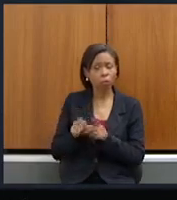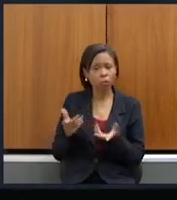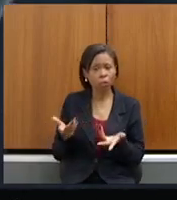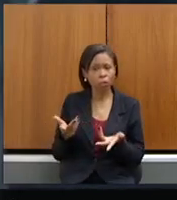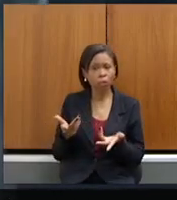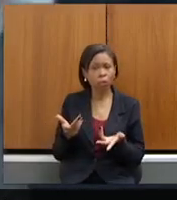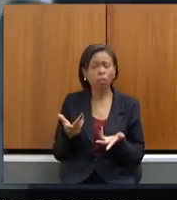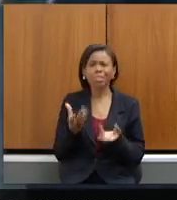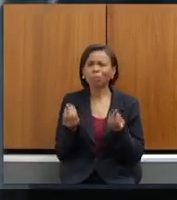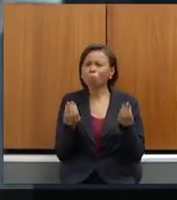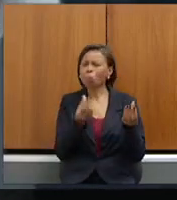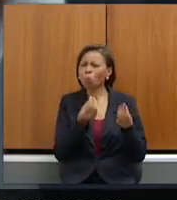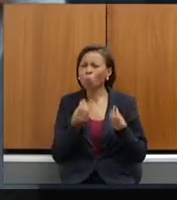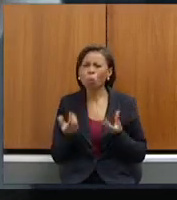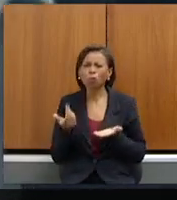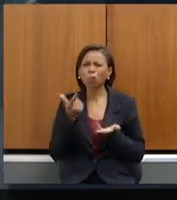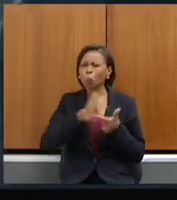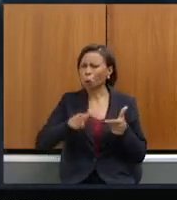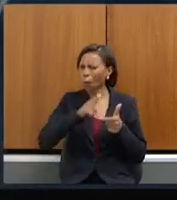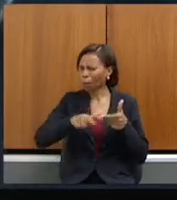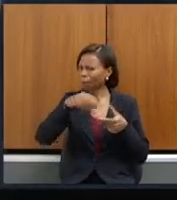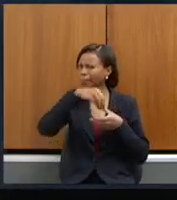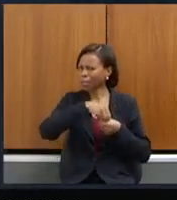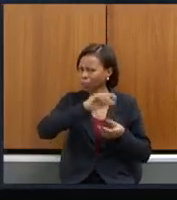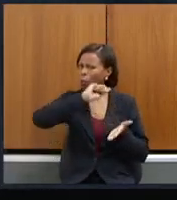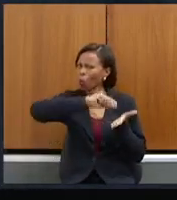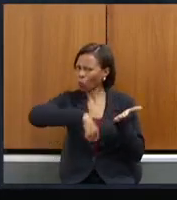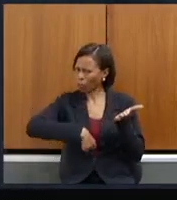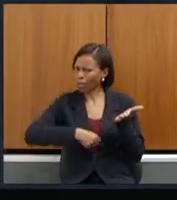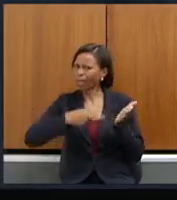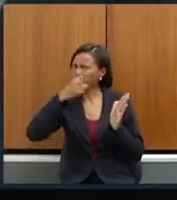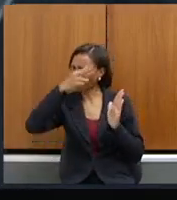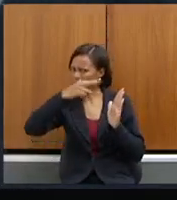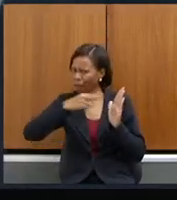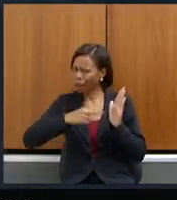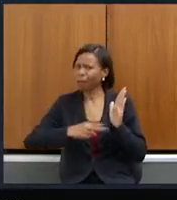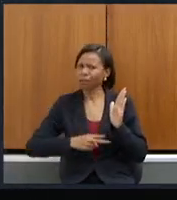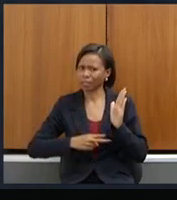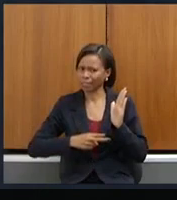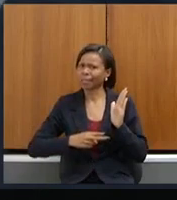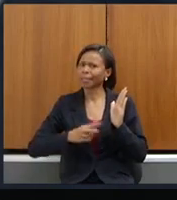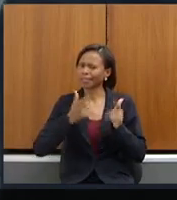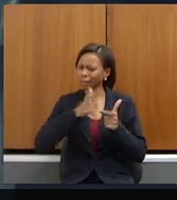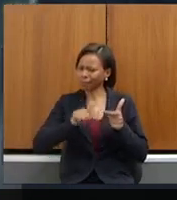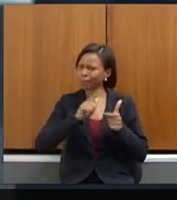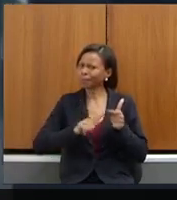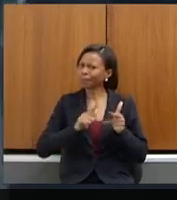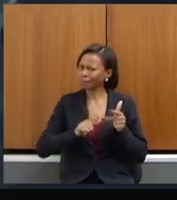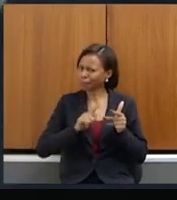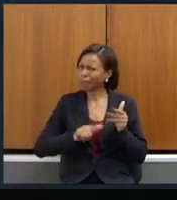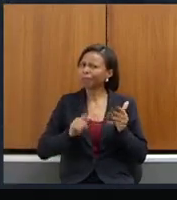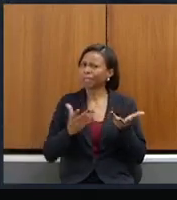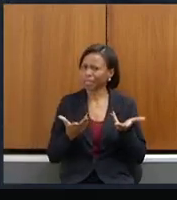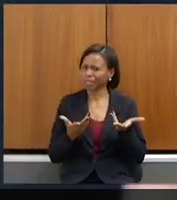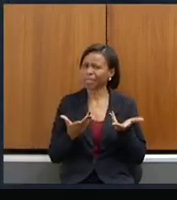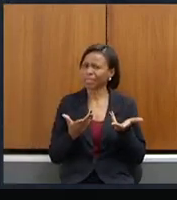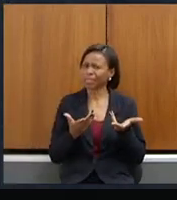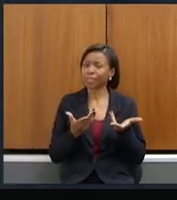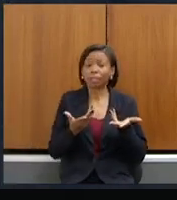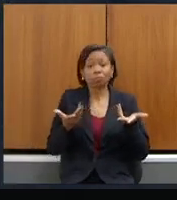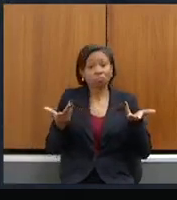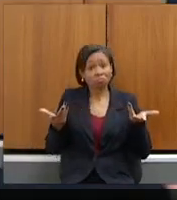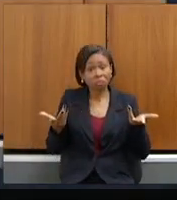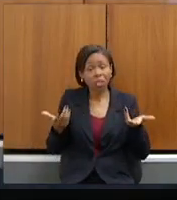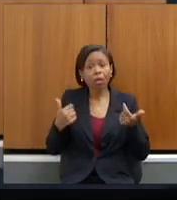Existem muitos furos do contrato É só ler aquele tá muito a margem a relações escuras não